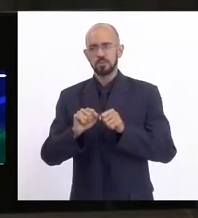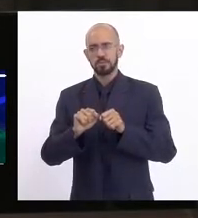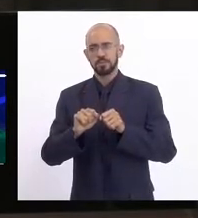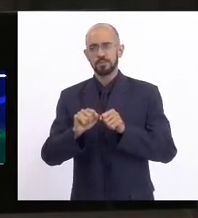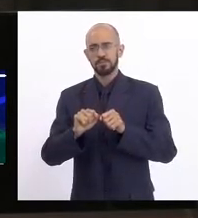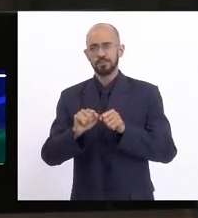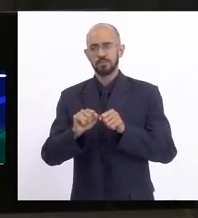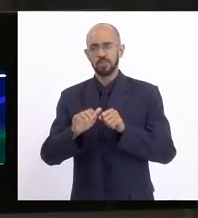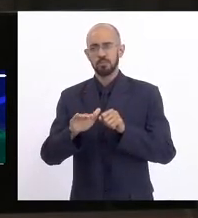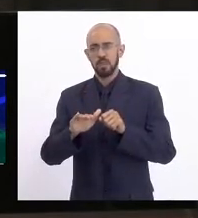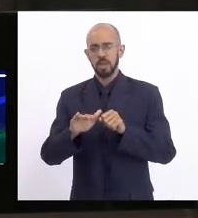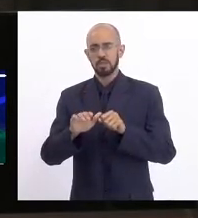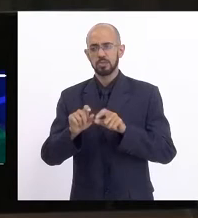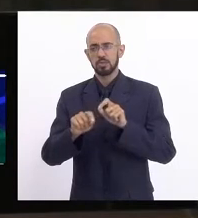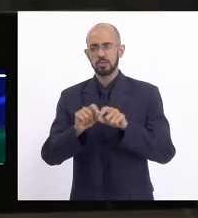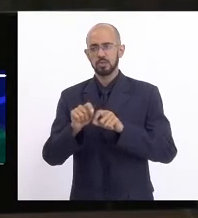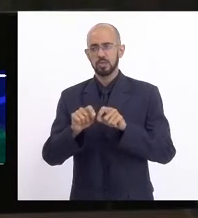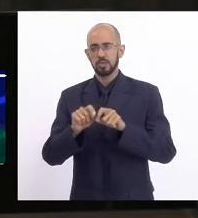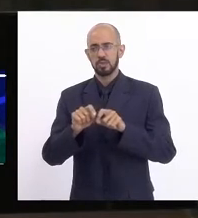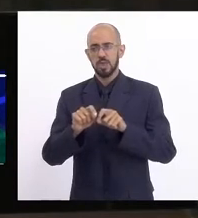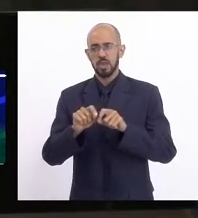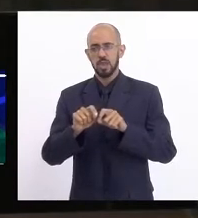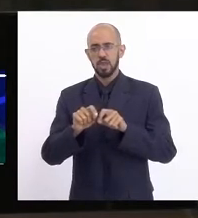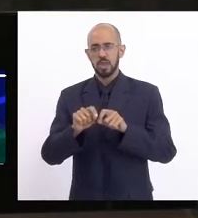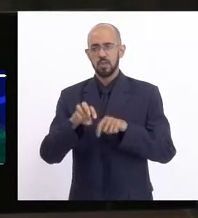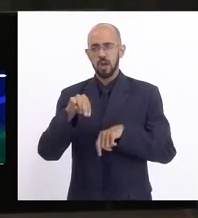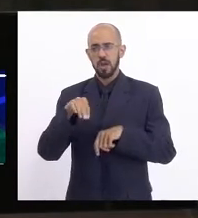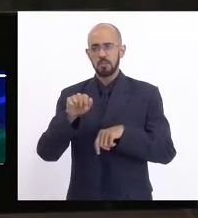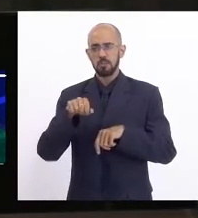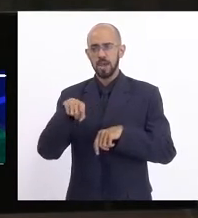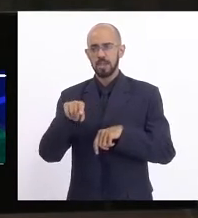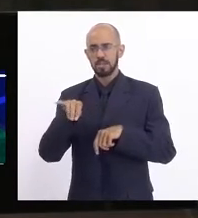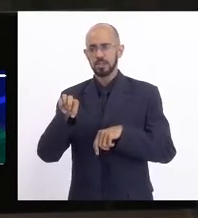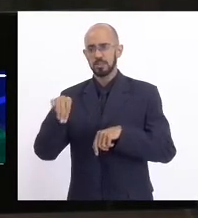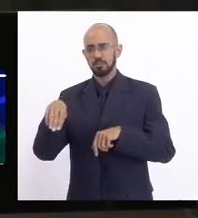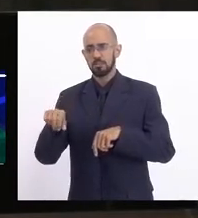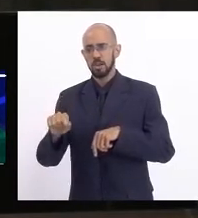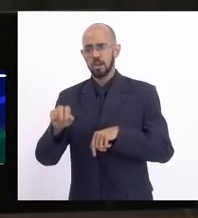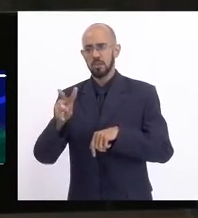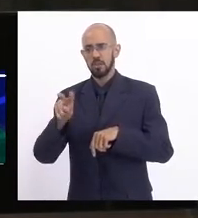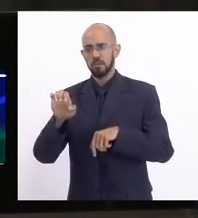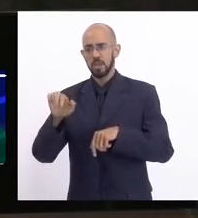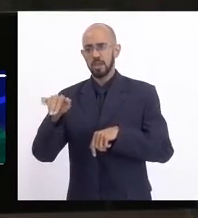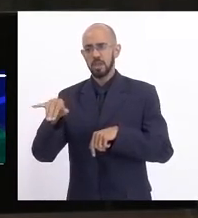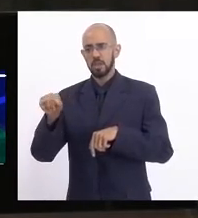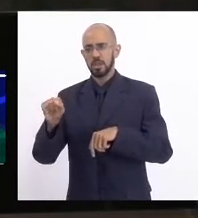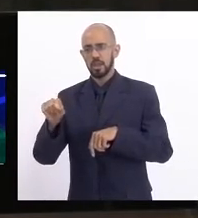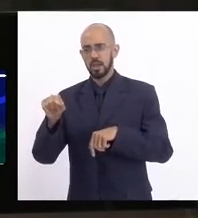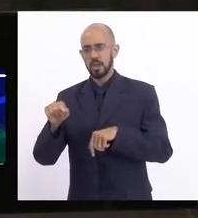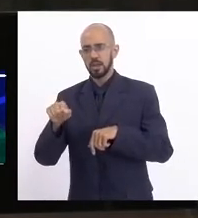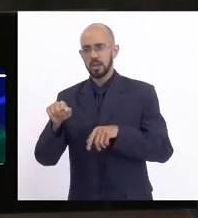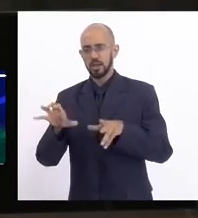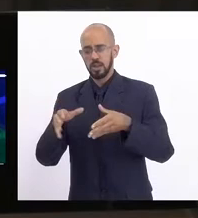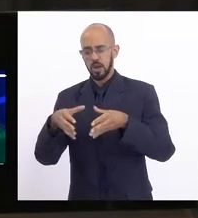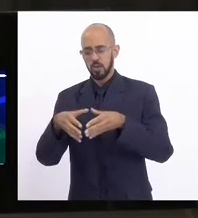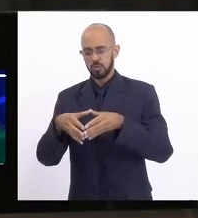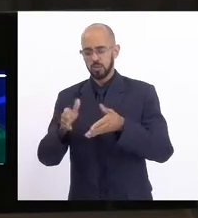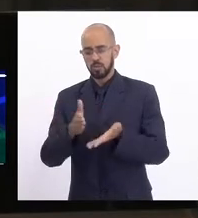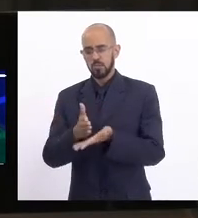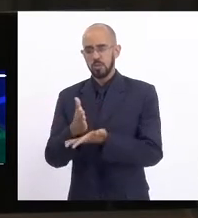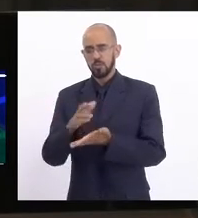Mas com a máxima vênia que eu tenho ao meu querido Valdec e a todos os membros da comissão que aprovaram o